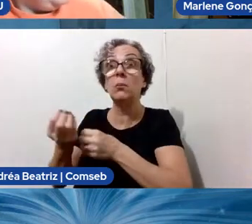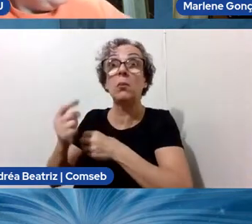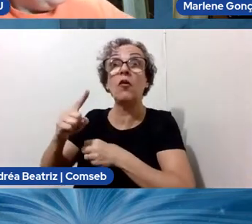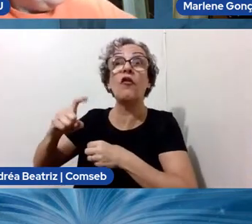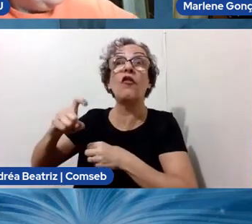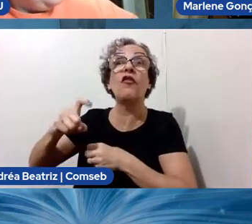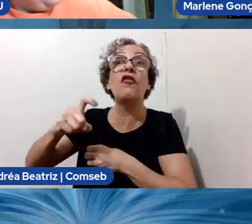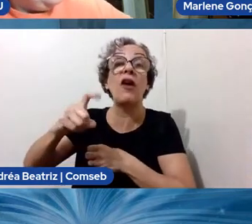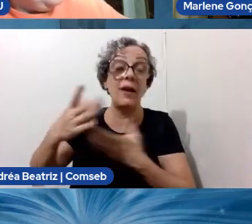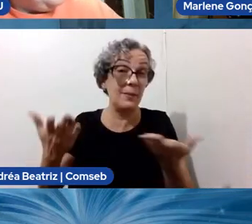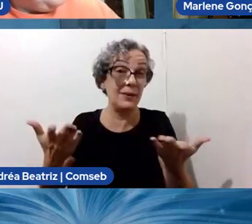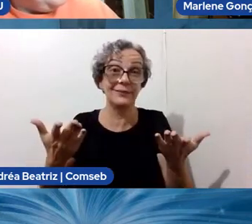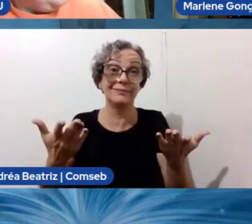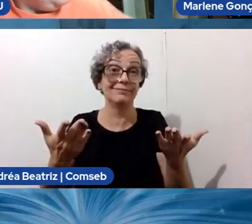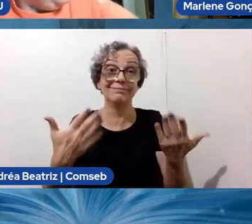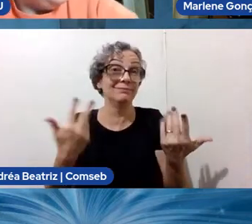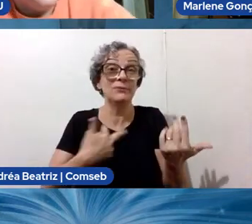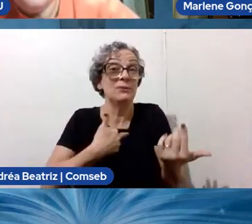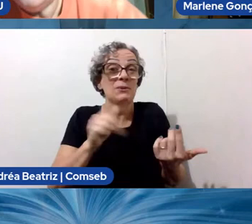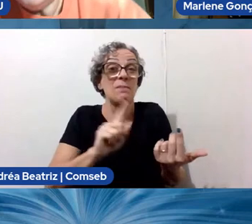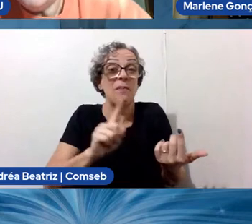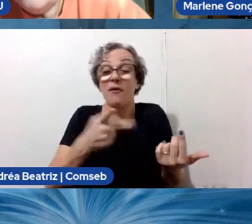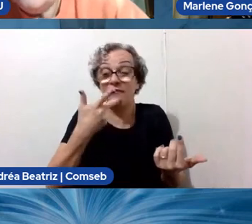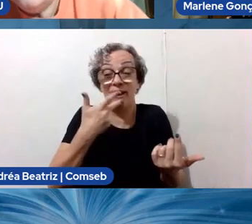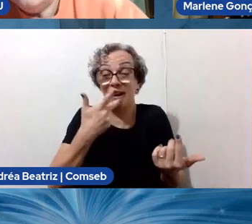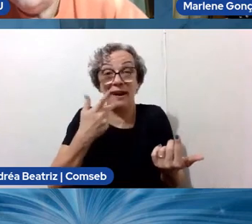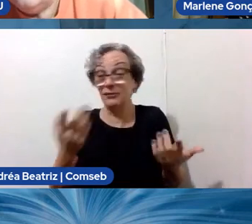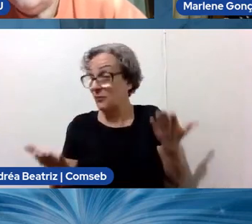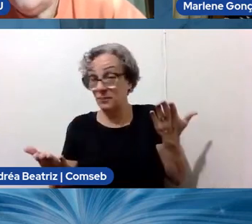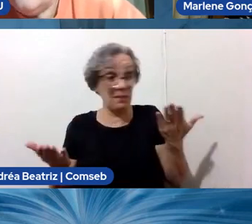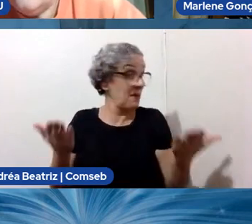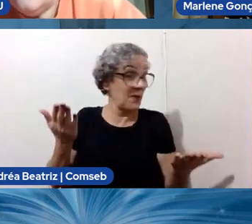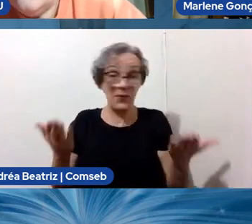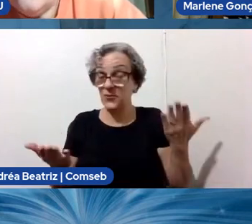se quiserem comentar Marlene e Romero.